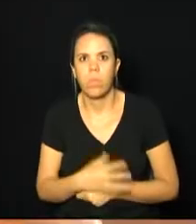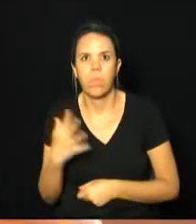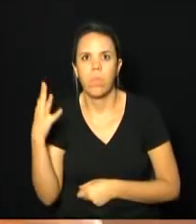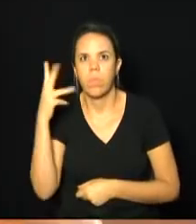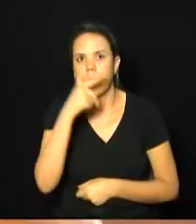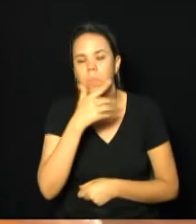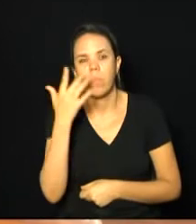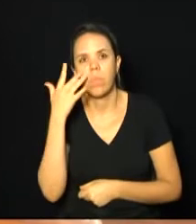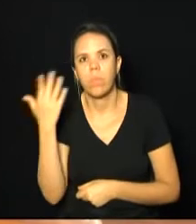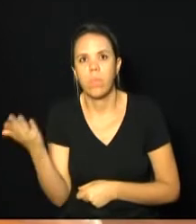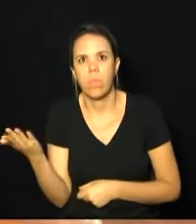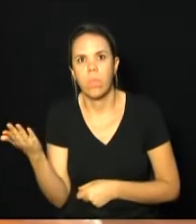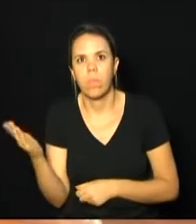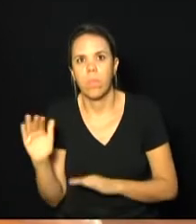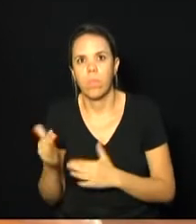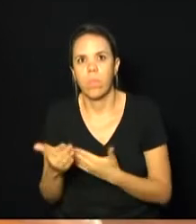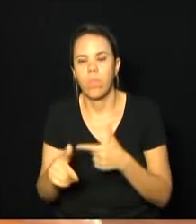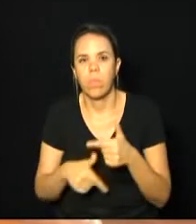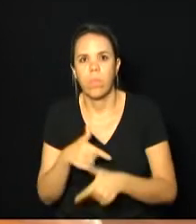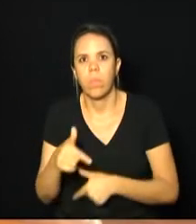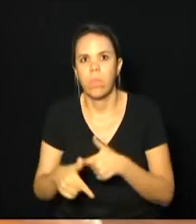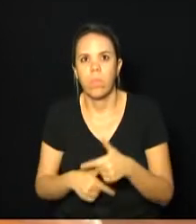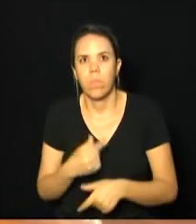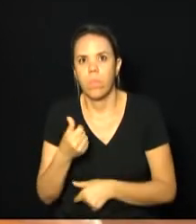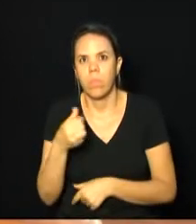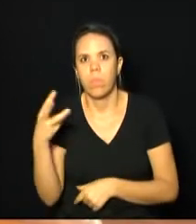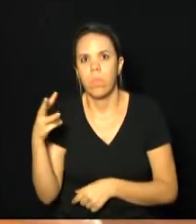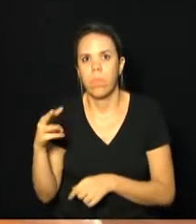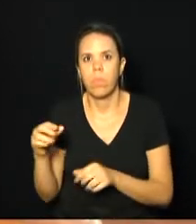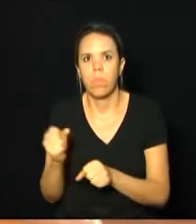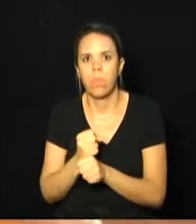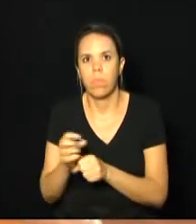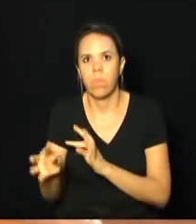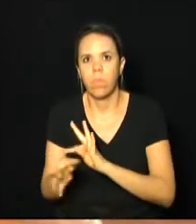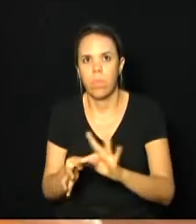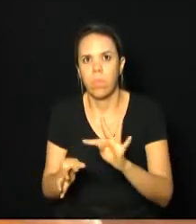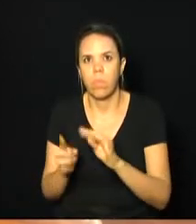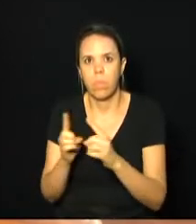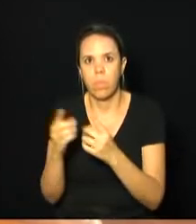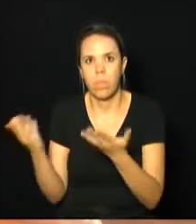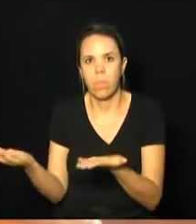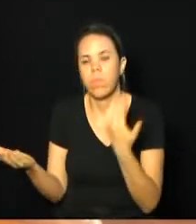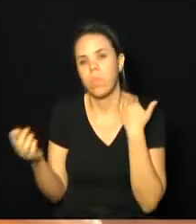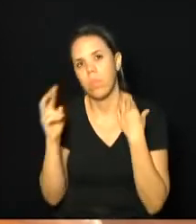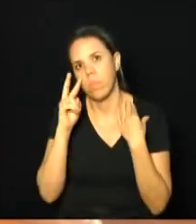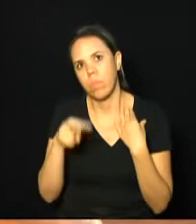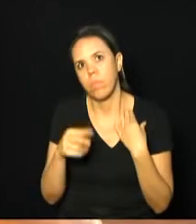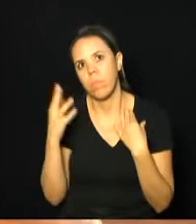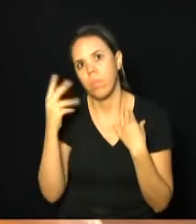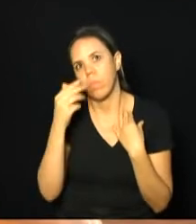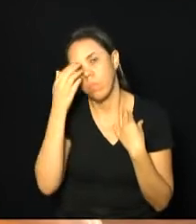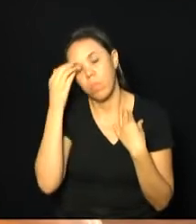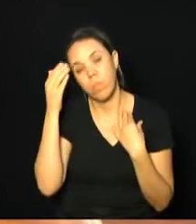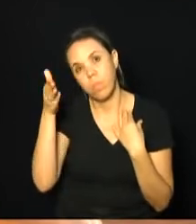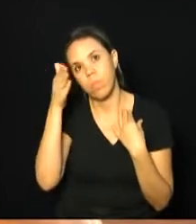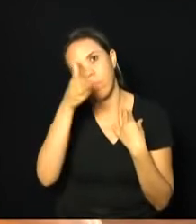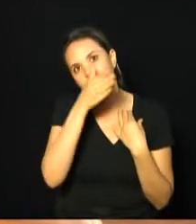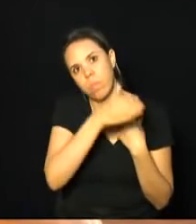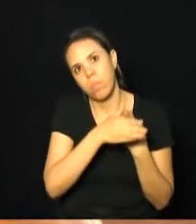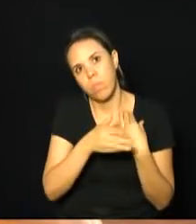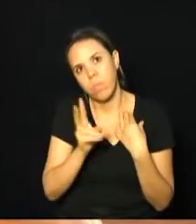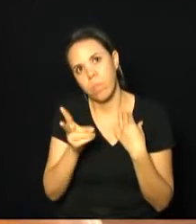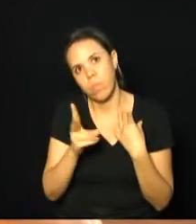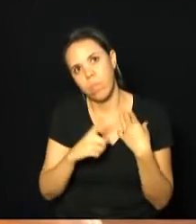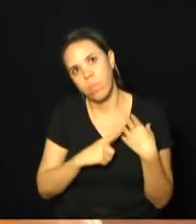acho lindo. Eu trabalhei 13 anos no Conselho Tutelar e atendi aquela região. E eu andava muito por lá. Sempre